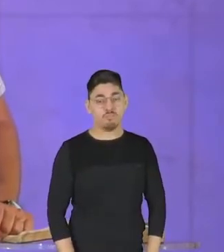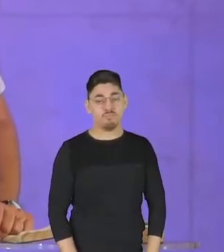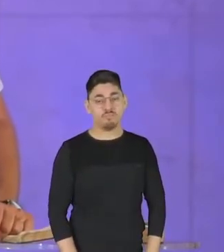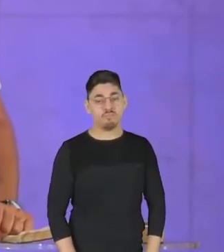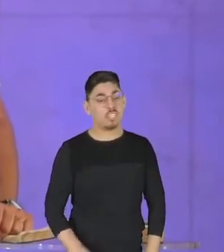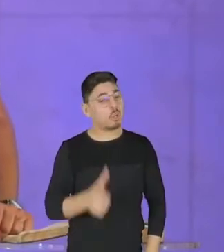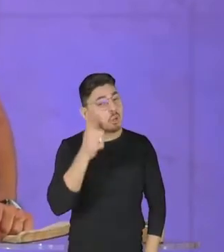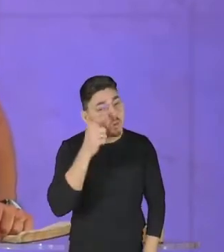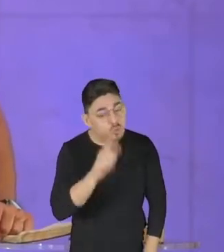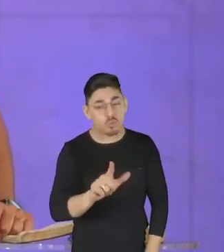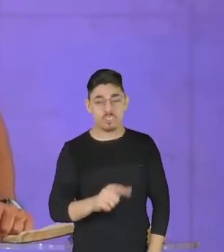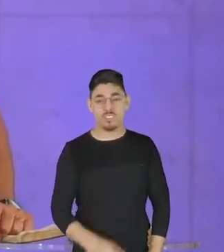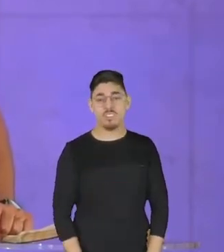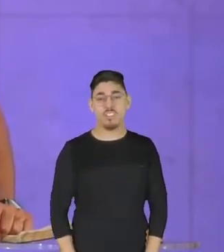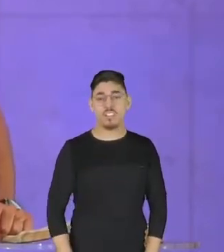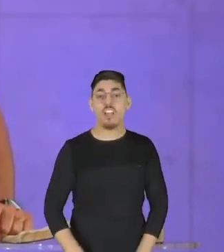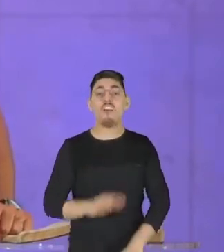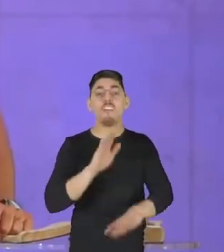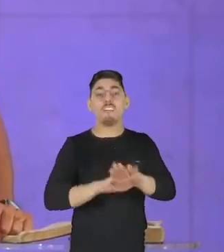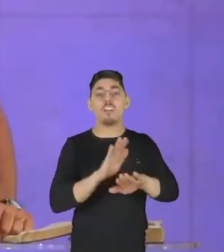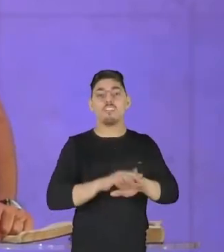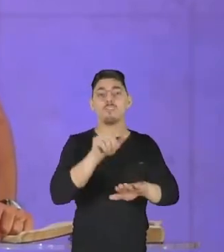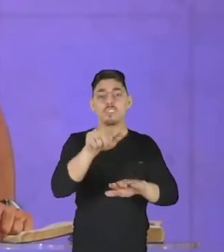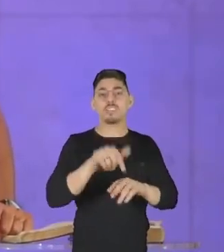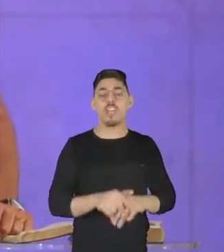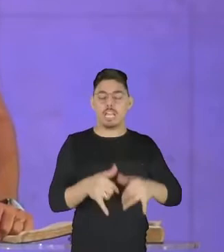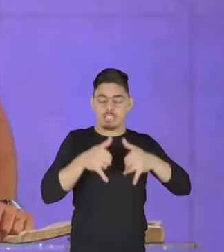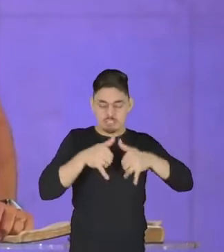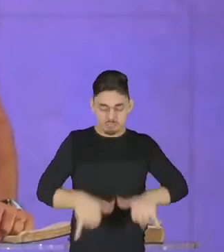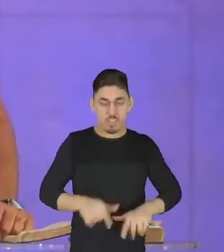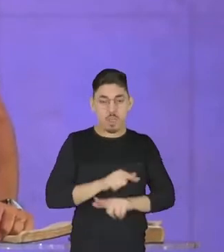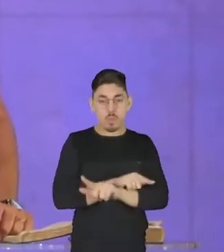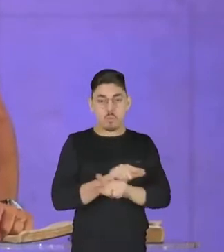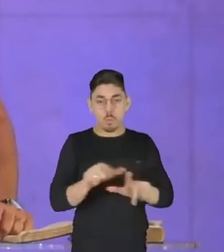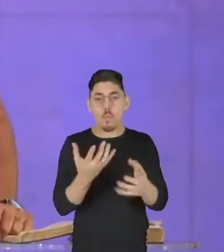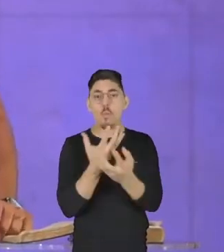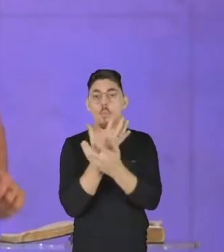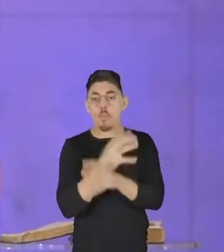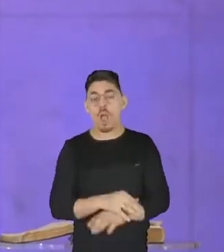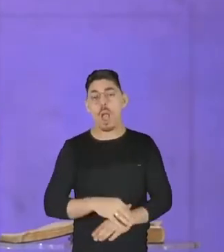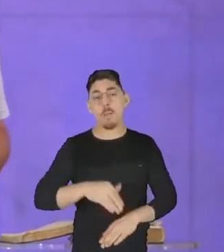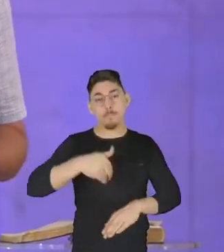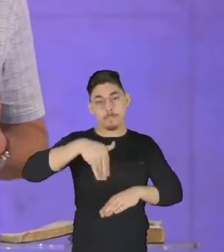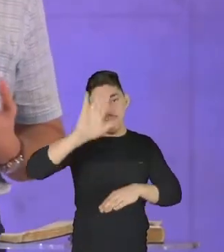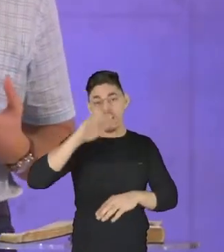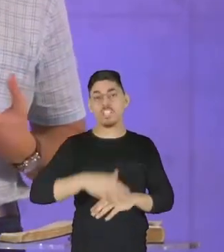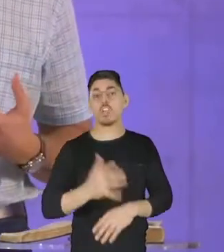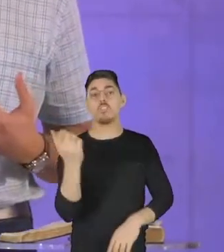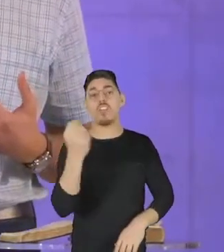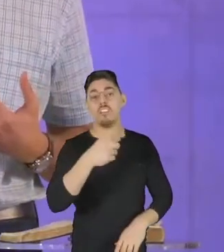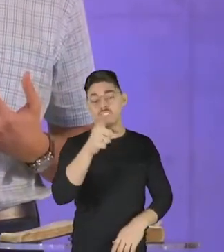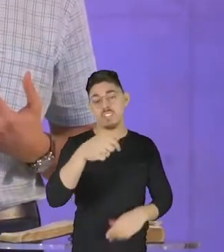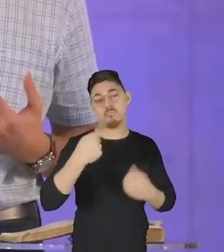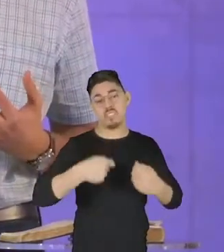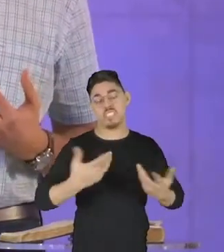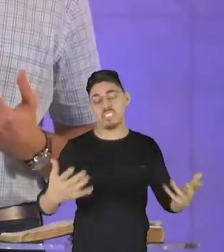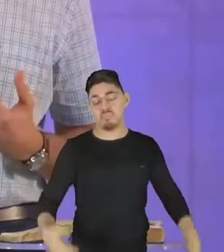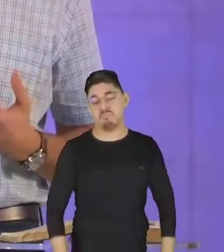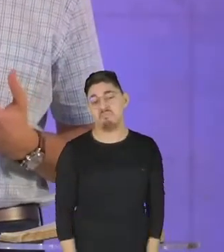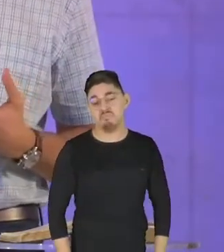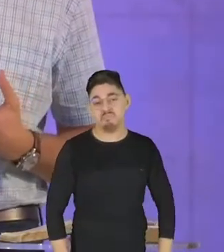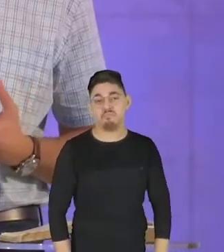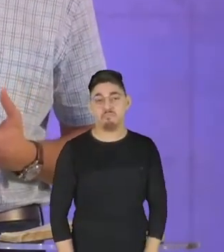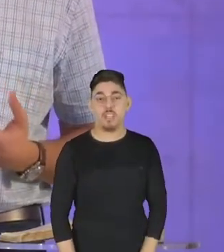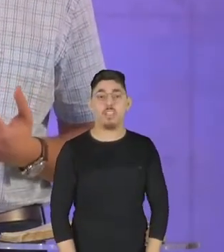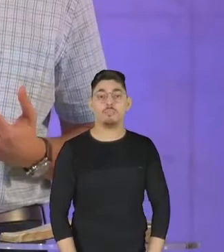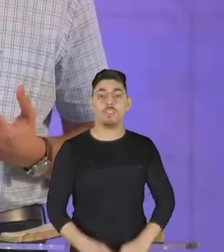no deserto mais tempo do que você deveria ficar? Questões emocionais,